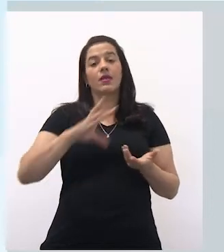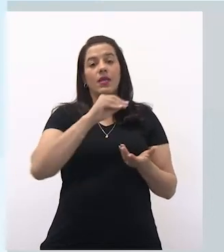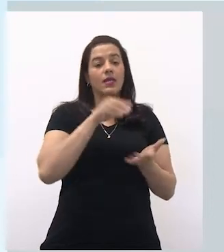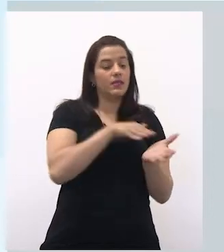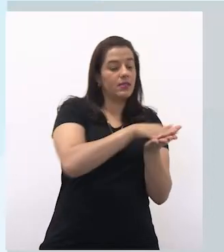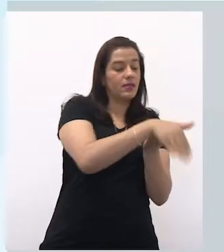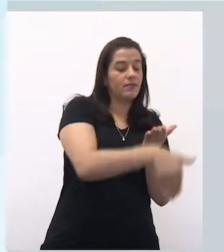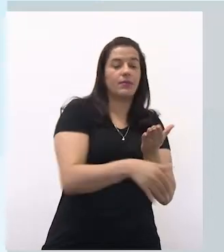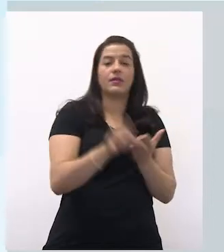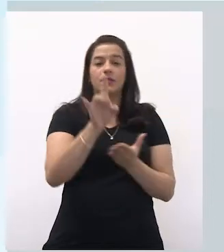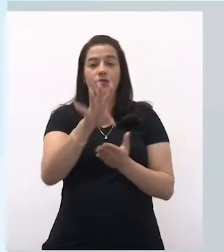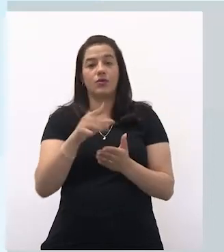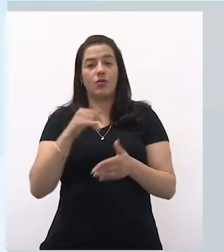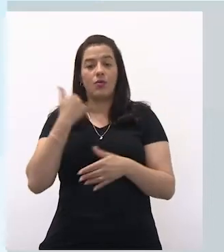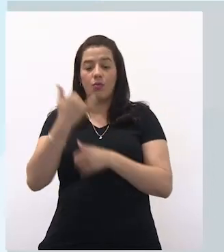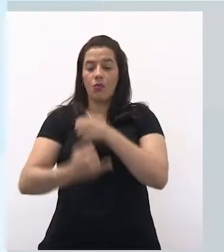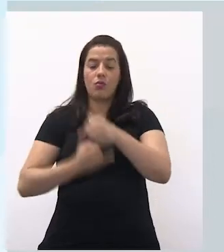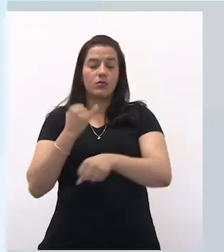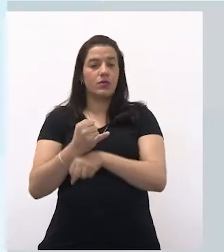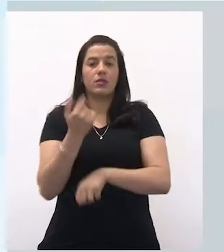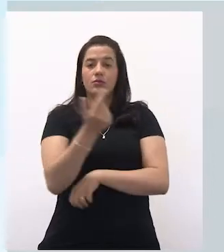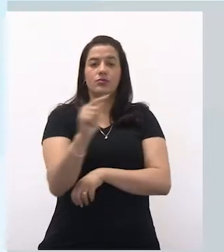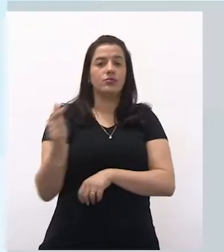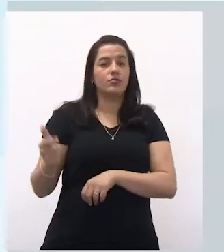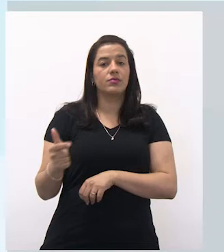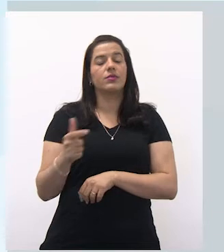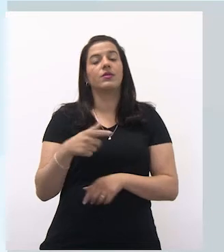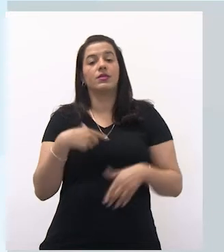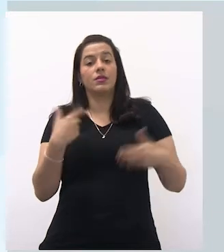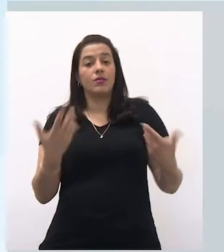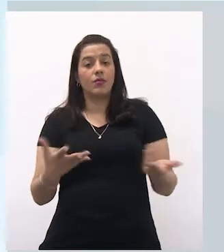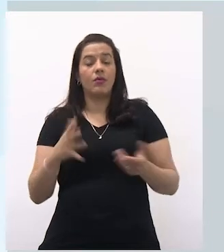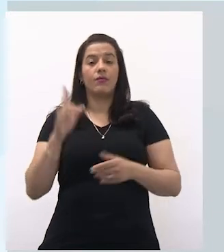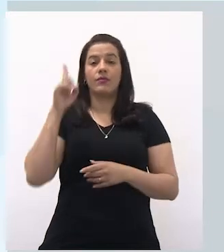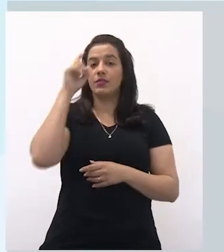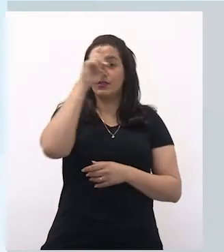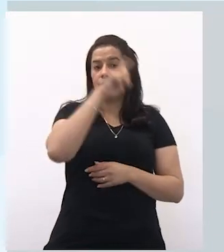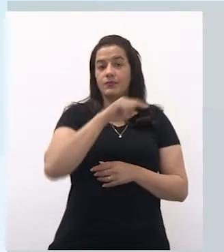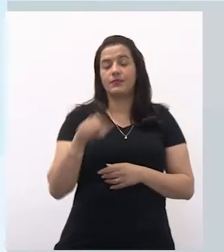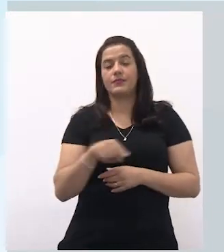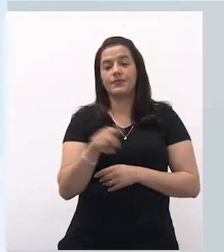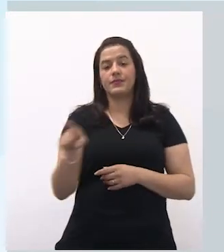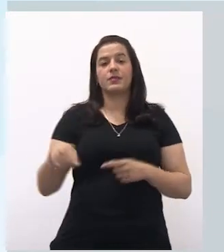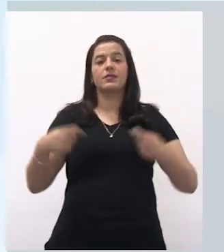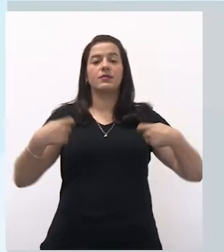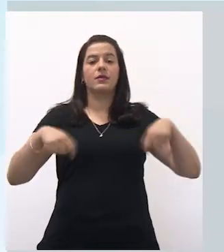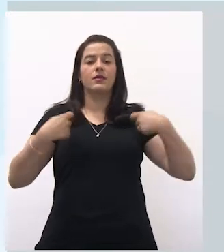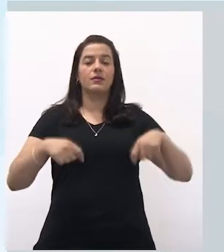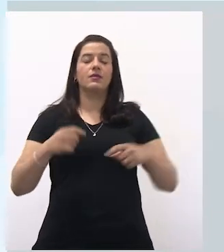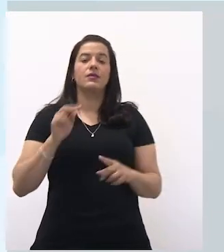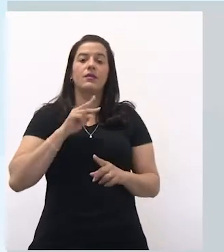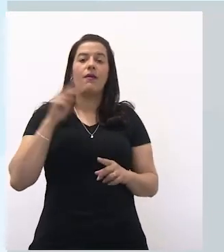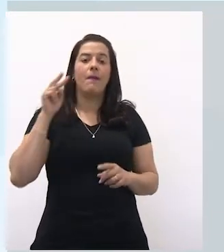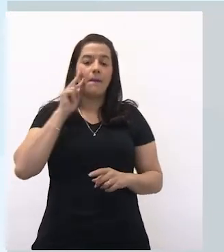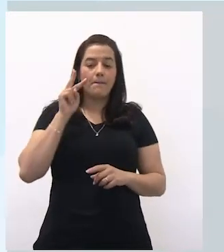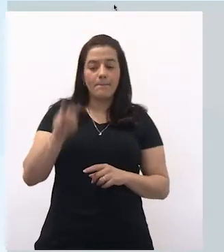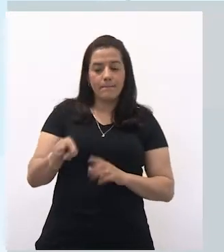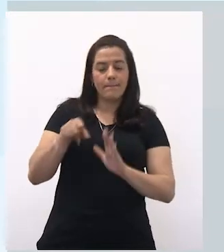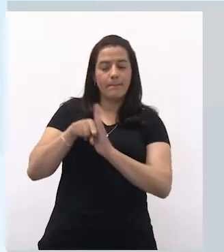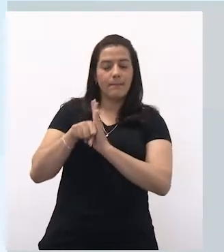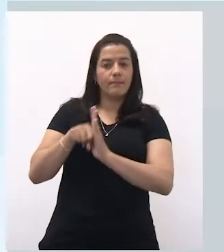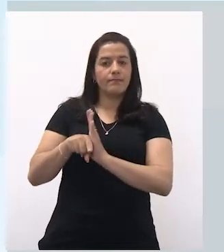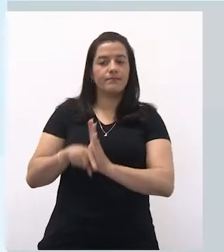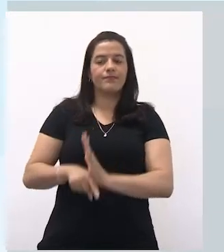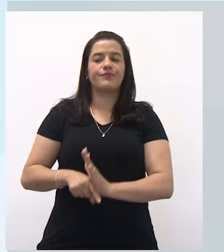impressas, e perceber quais foram as defasagens que precisarão ser olhadas para elas, que a